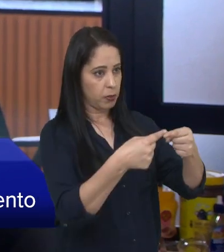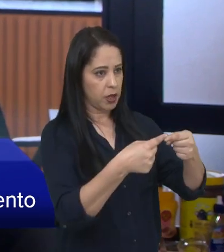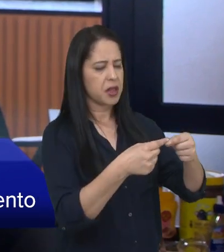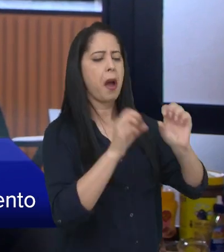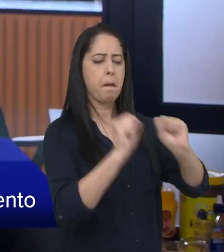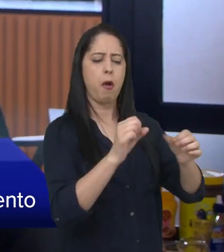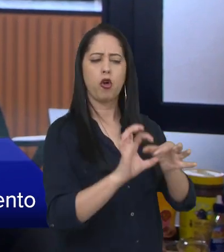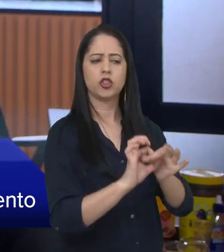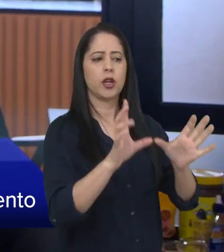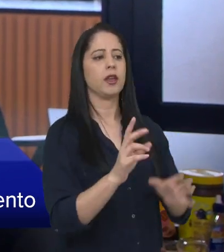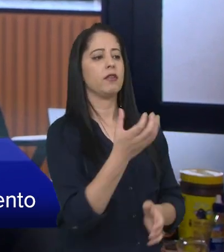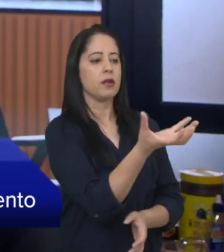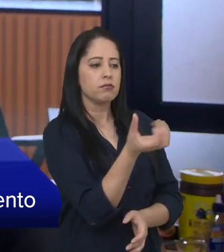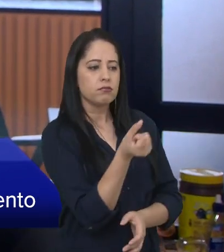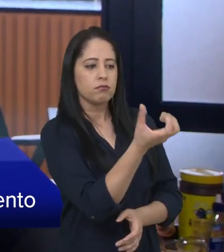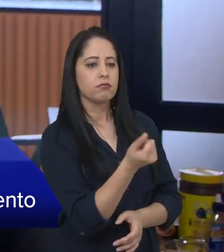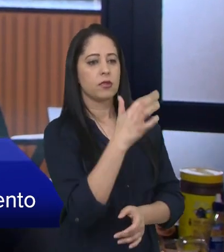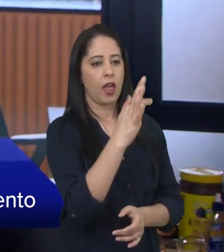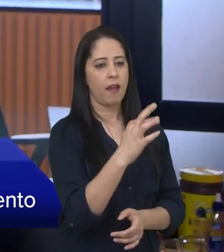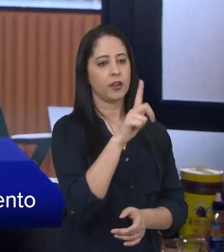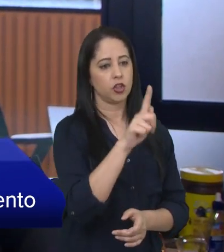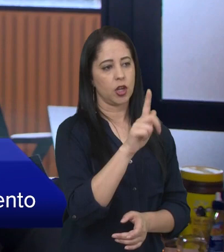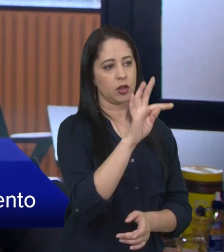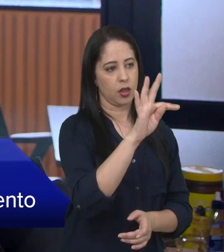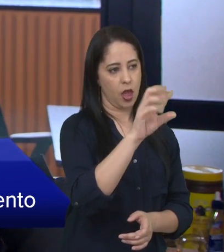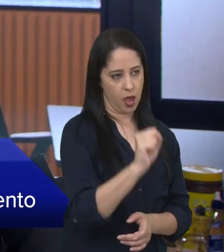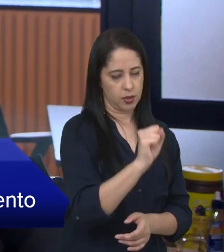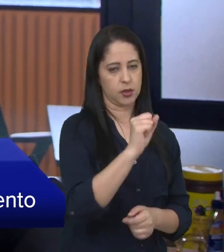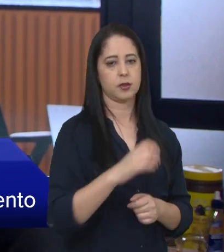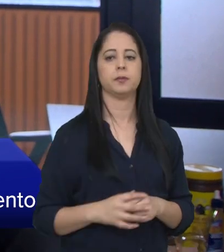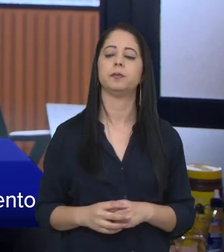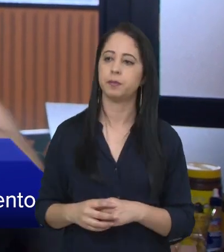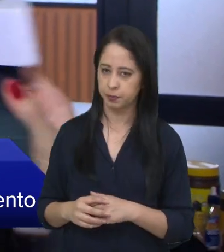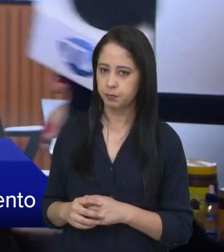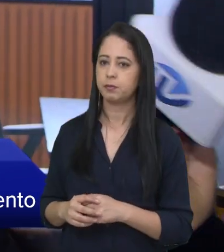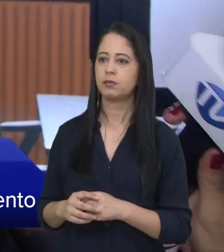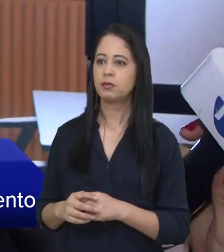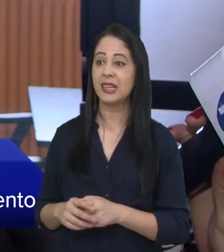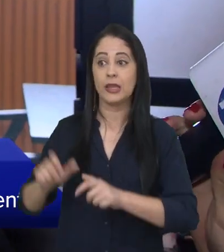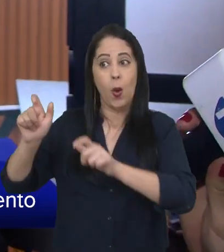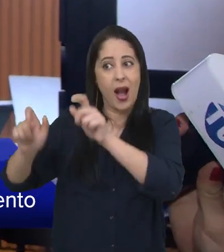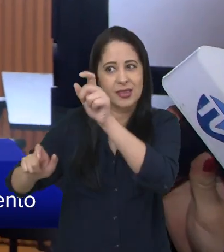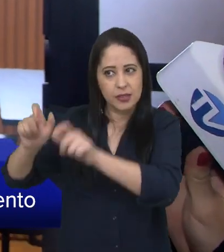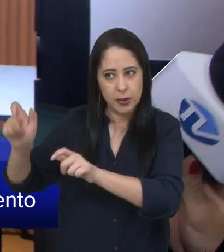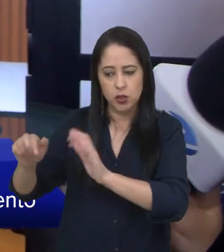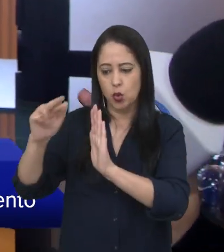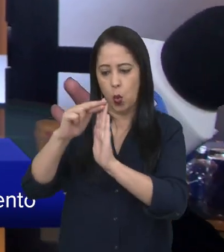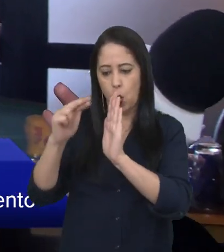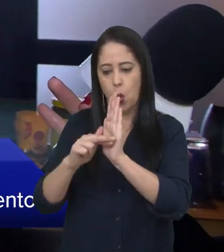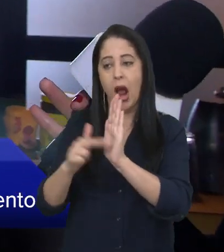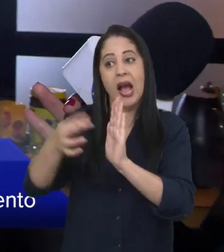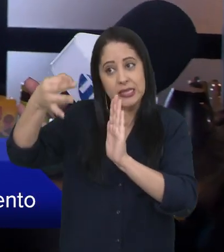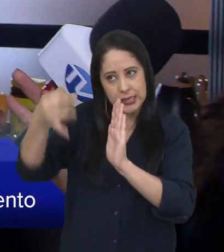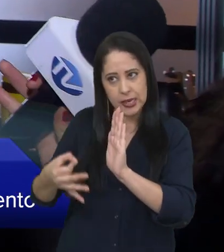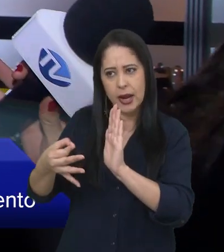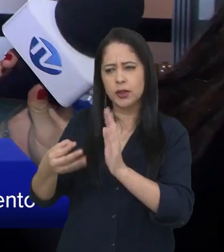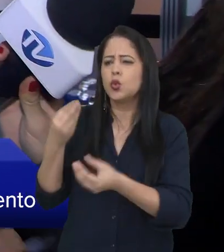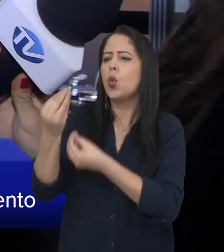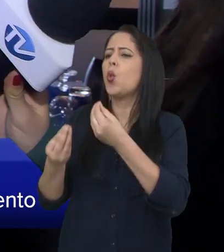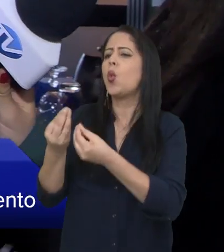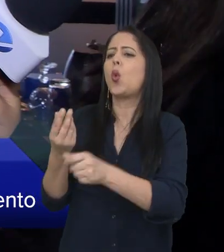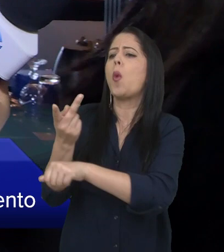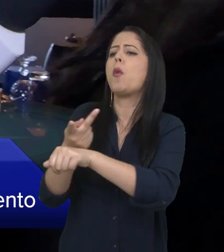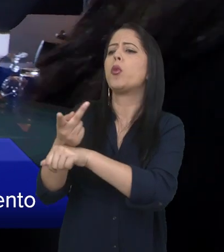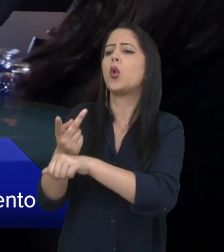Aí sim você pode usar o fundo de garantia para poder adquirir o seu imóvel essas pessoas que se enquadram nesses requisitos